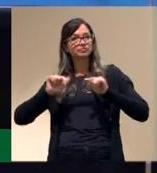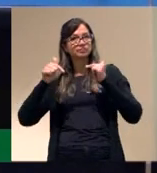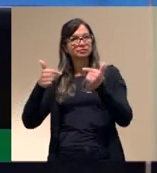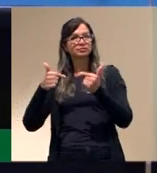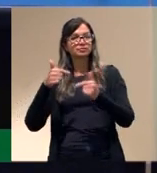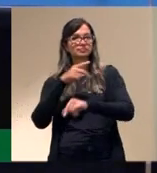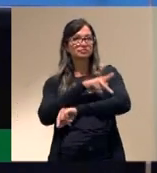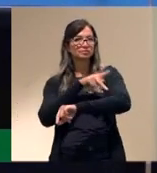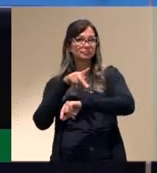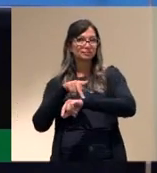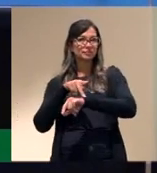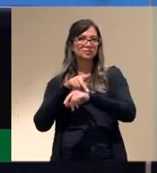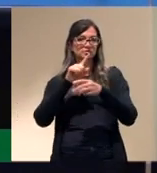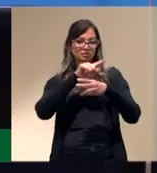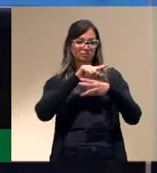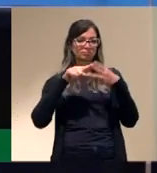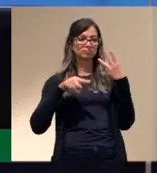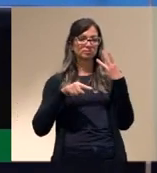três,